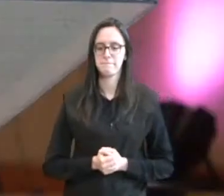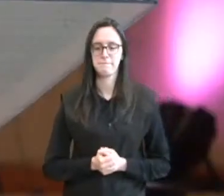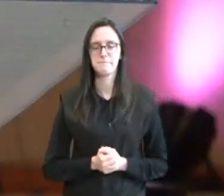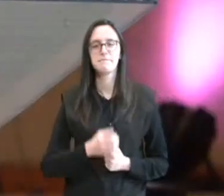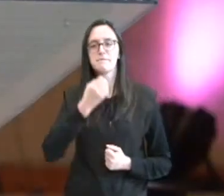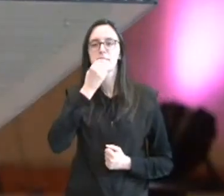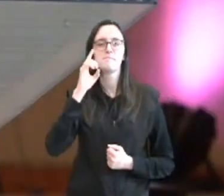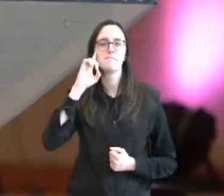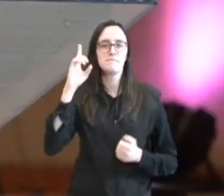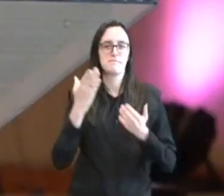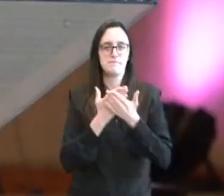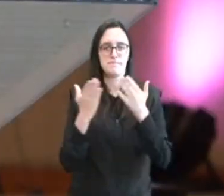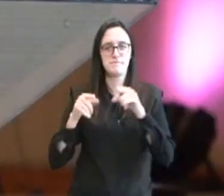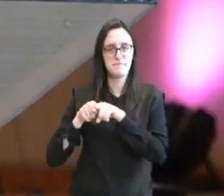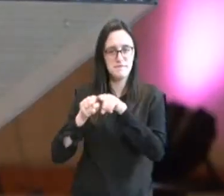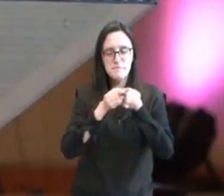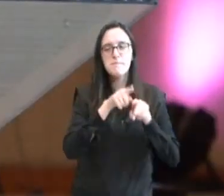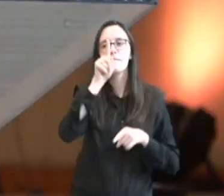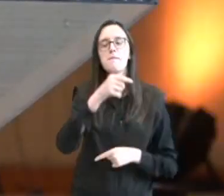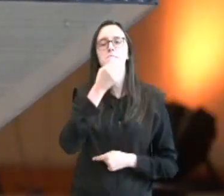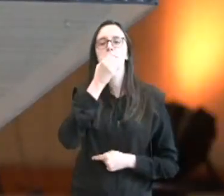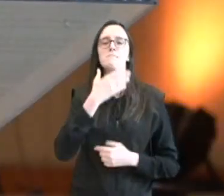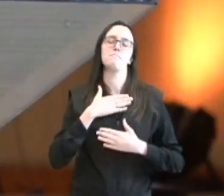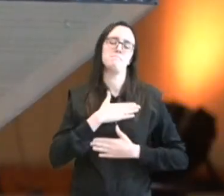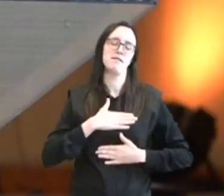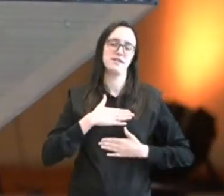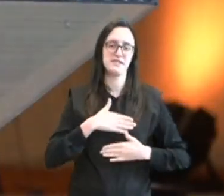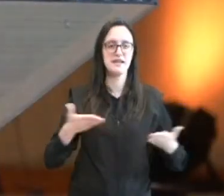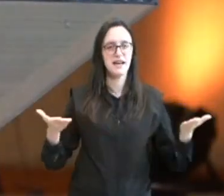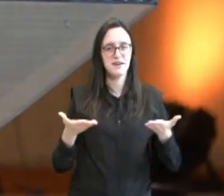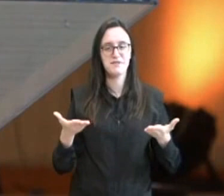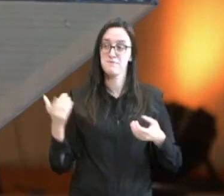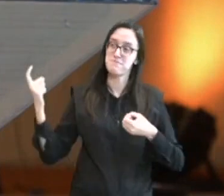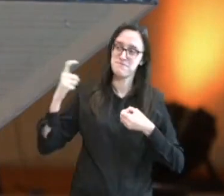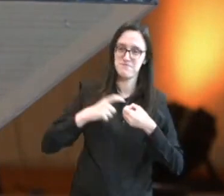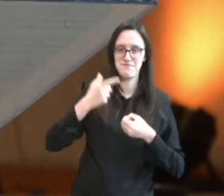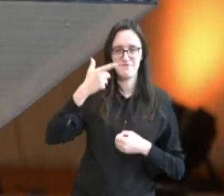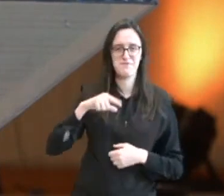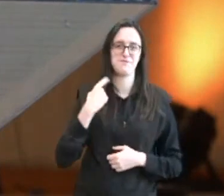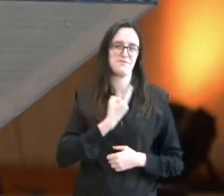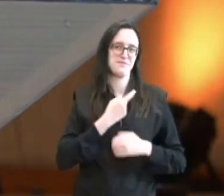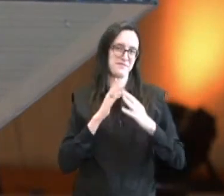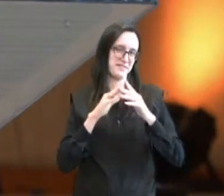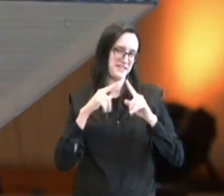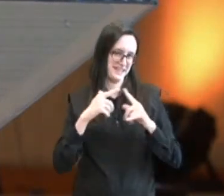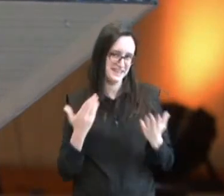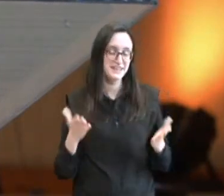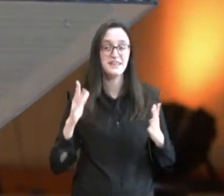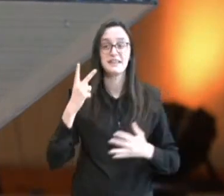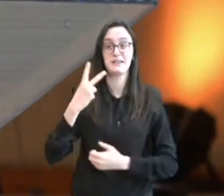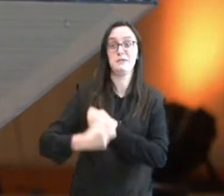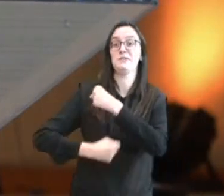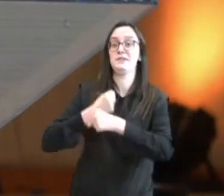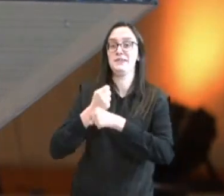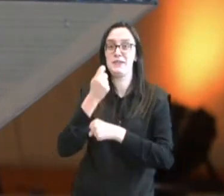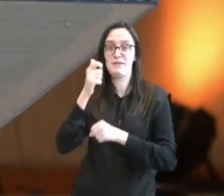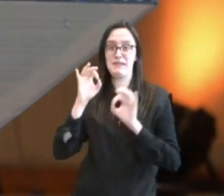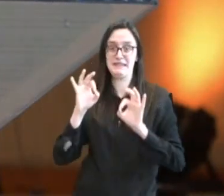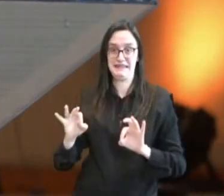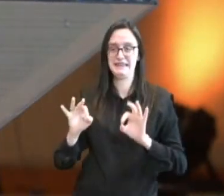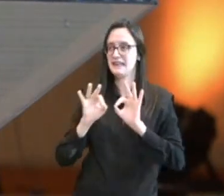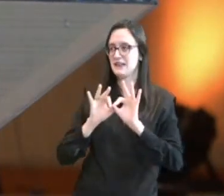Bom dia, meus irmãos. É um prazer estar de volta aqui à nossa igreja, né? 2 anos praticamente